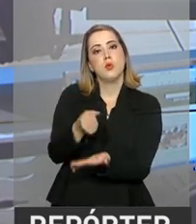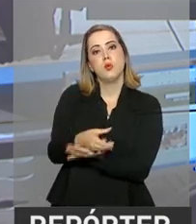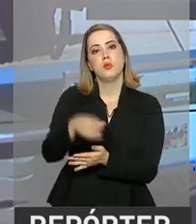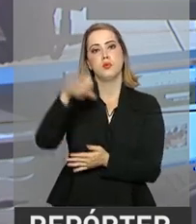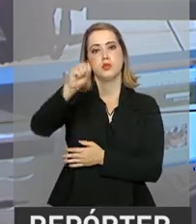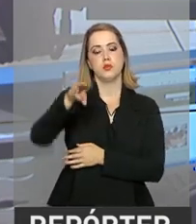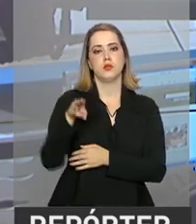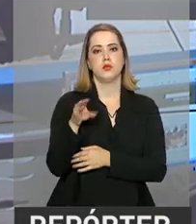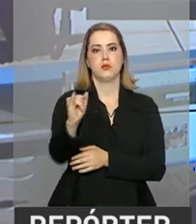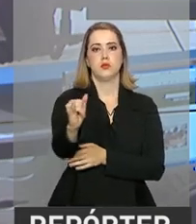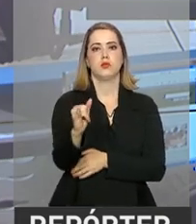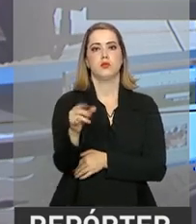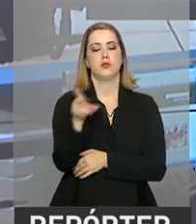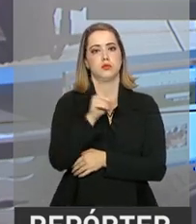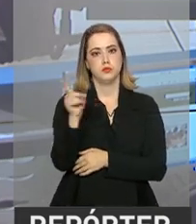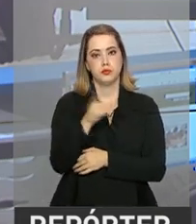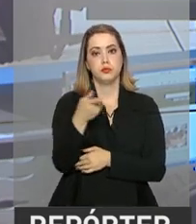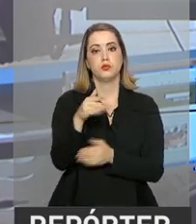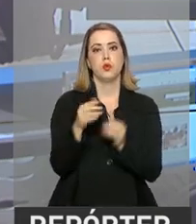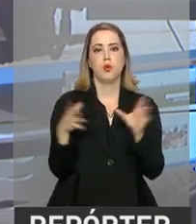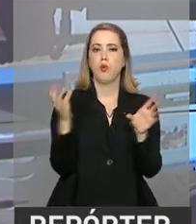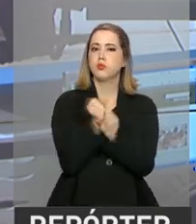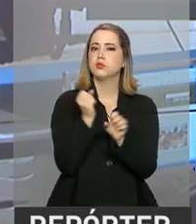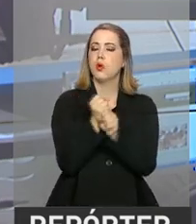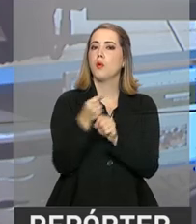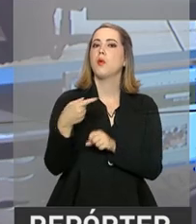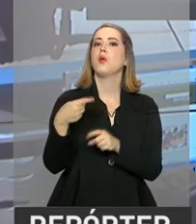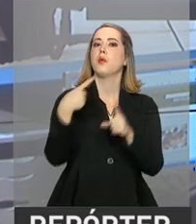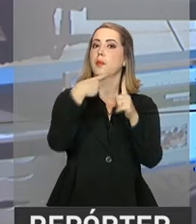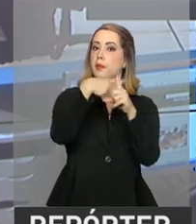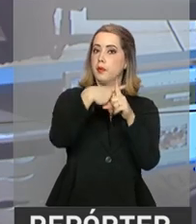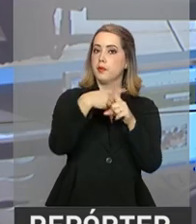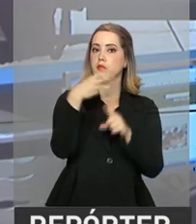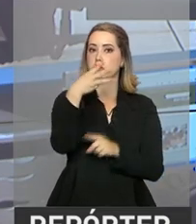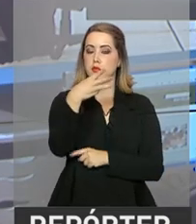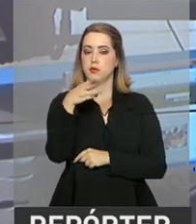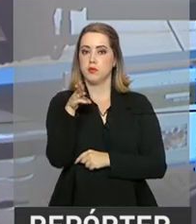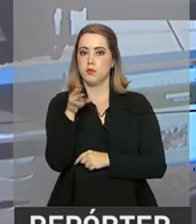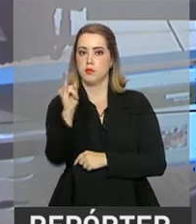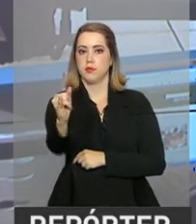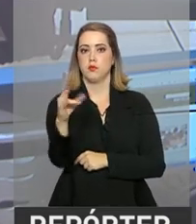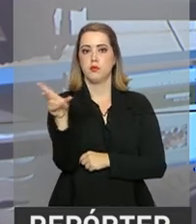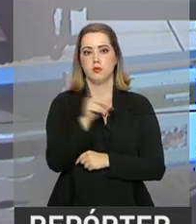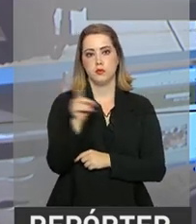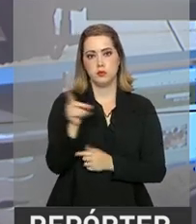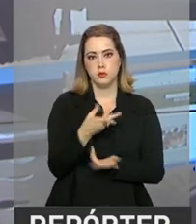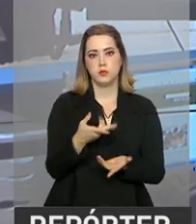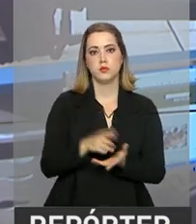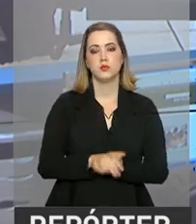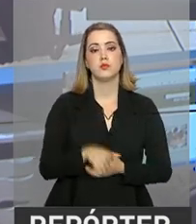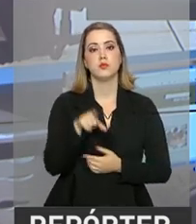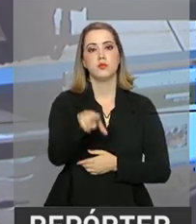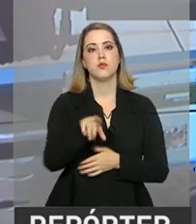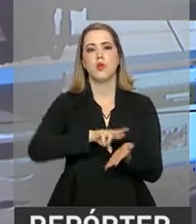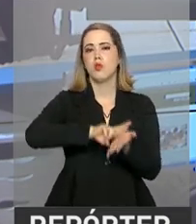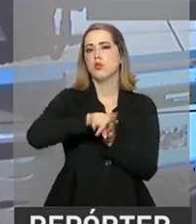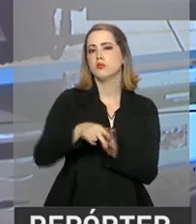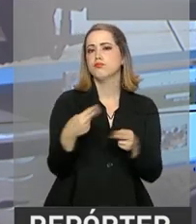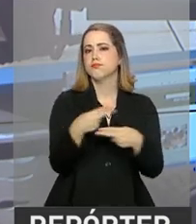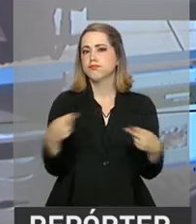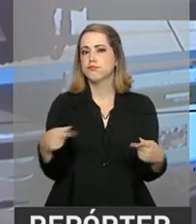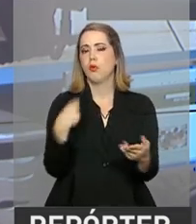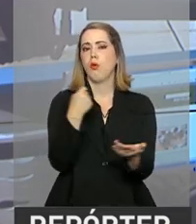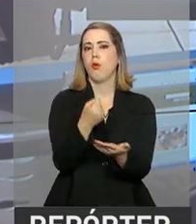475 Milhões de Dólares um saldo positivo de 3 bilhões 55 Milhões de Dólares entre os produtos